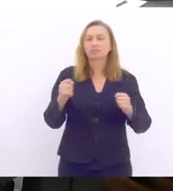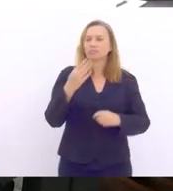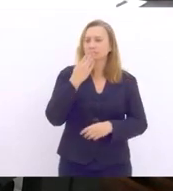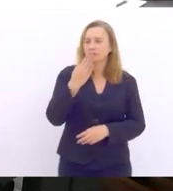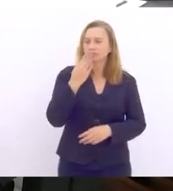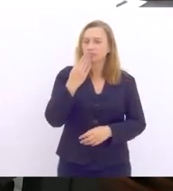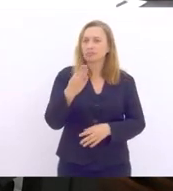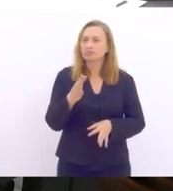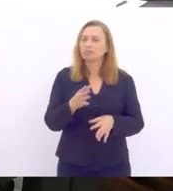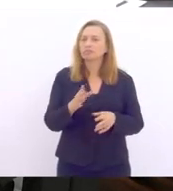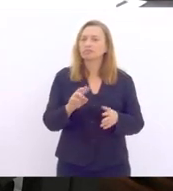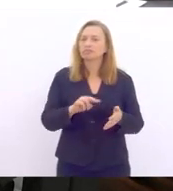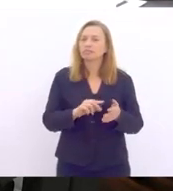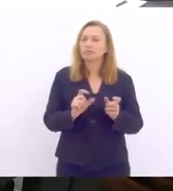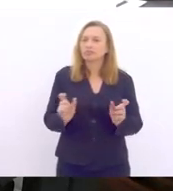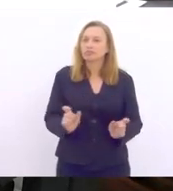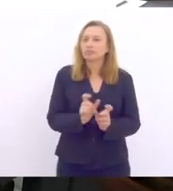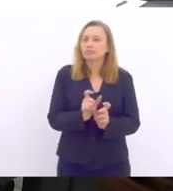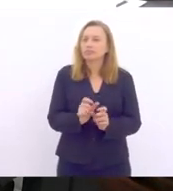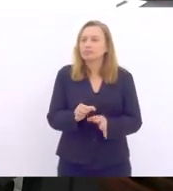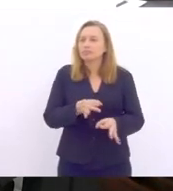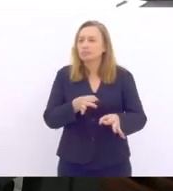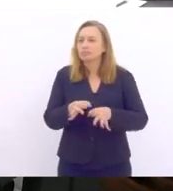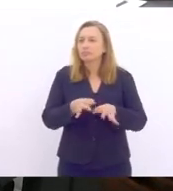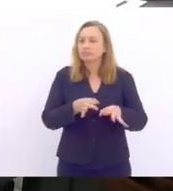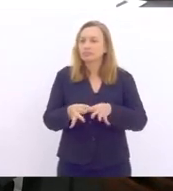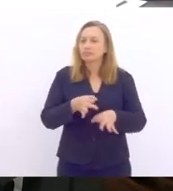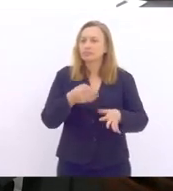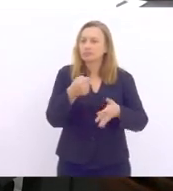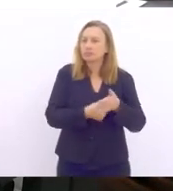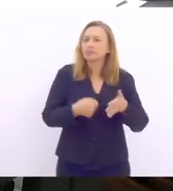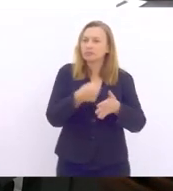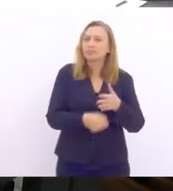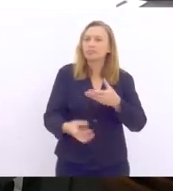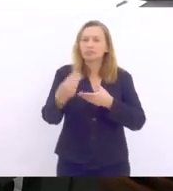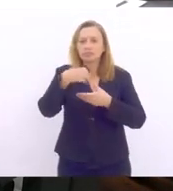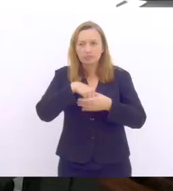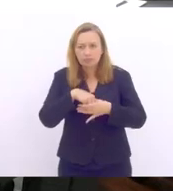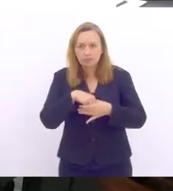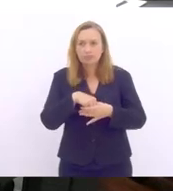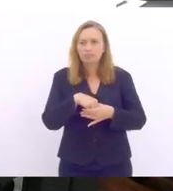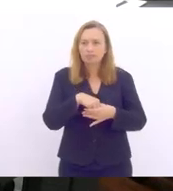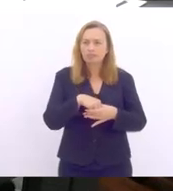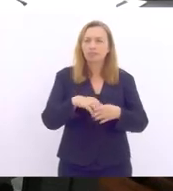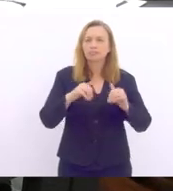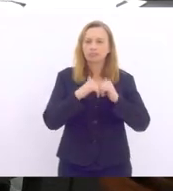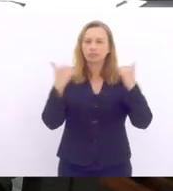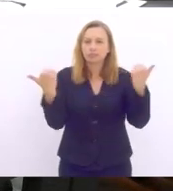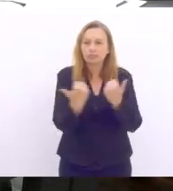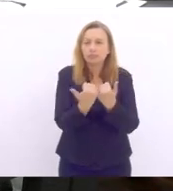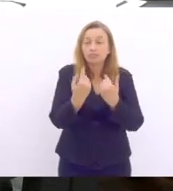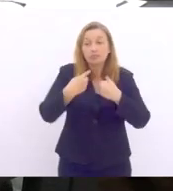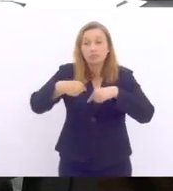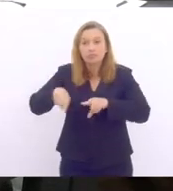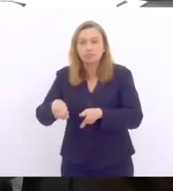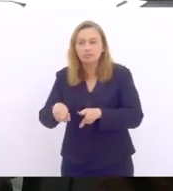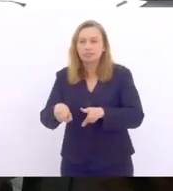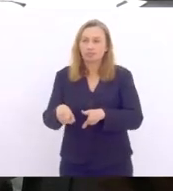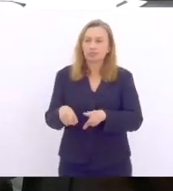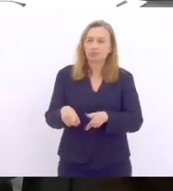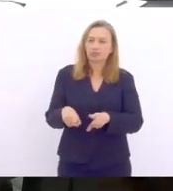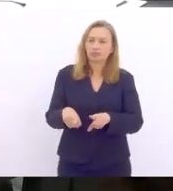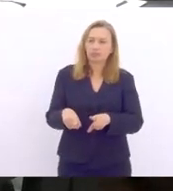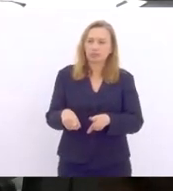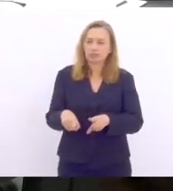de organização, de uma luta importante dentro dos estádios também, contra, inclusive, a elitização,